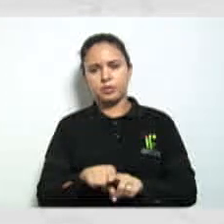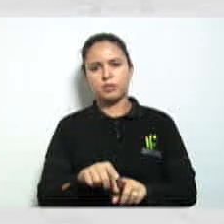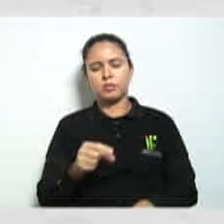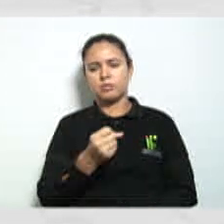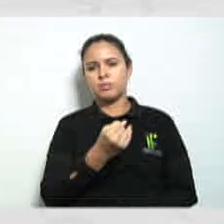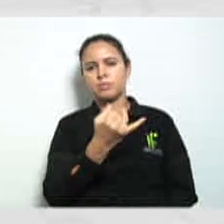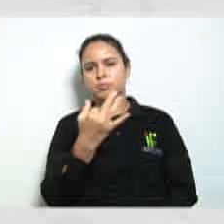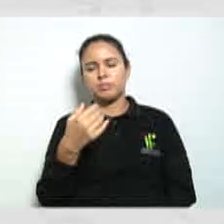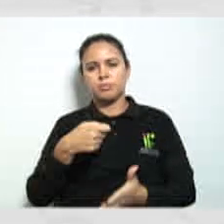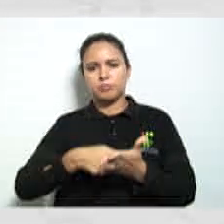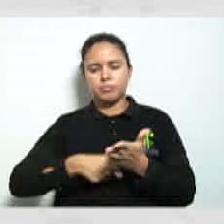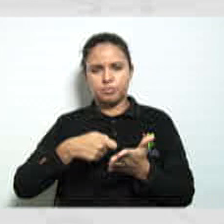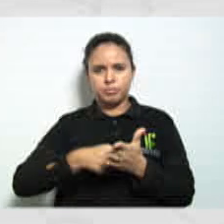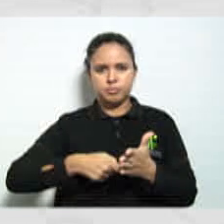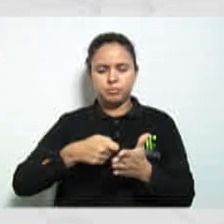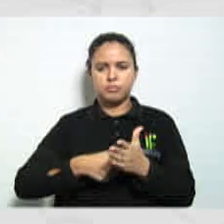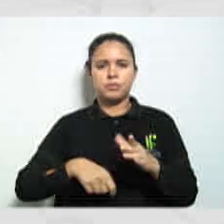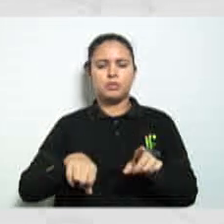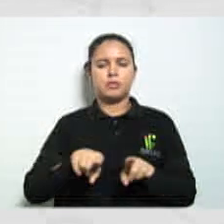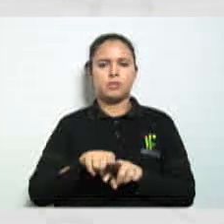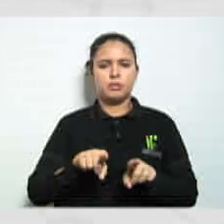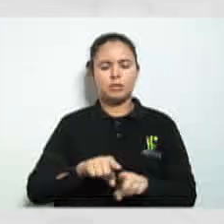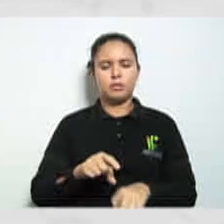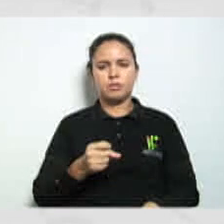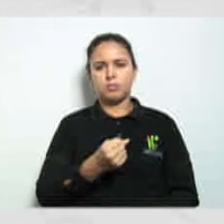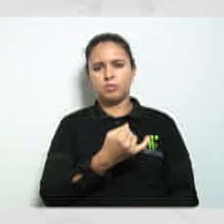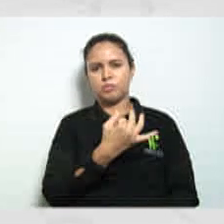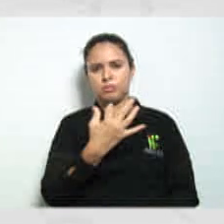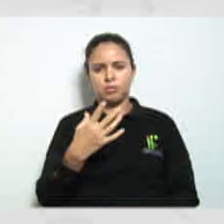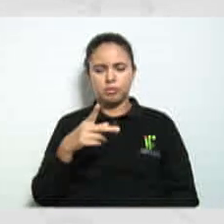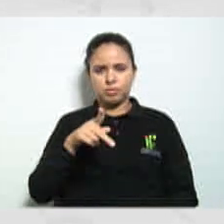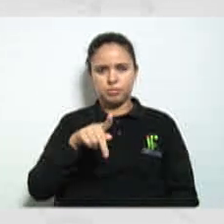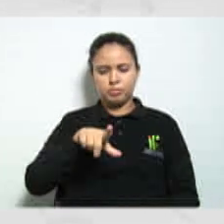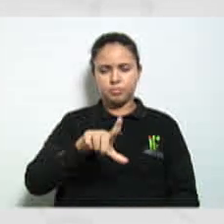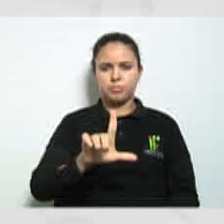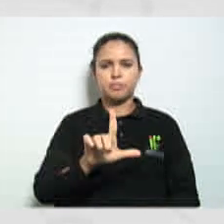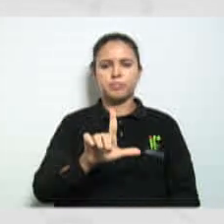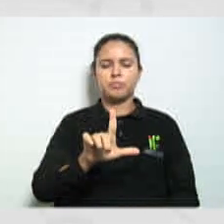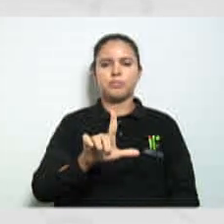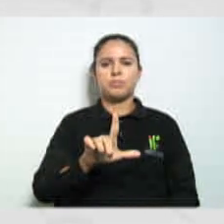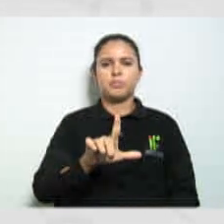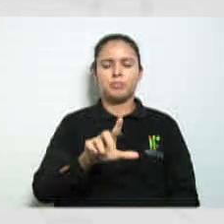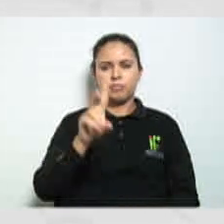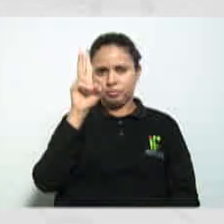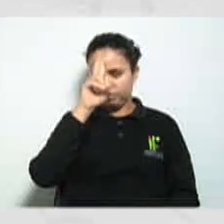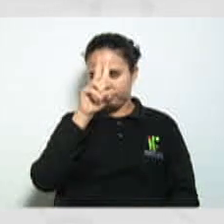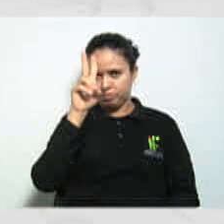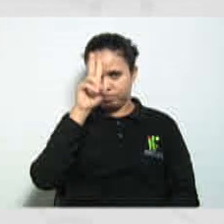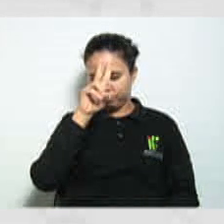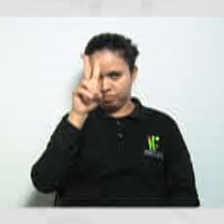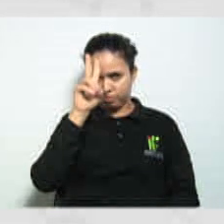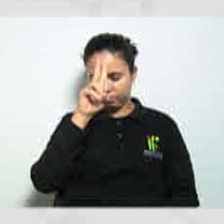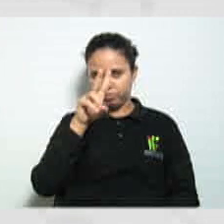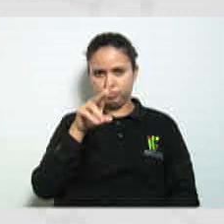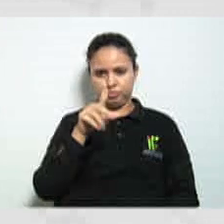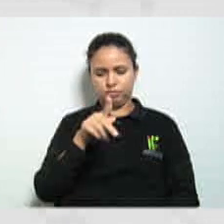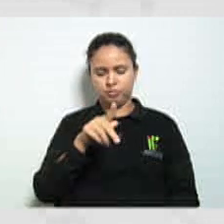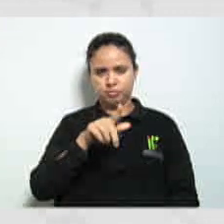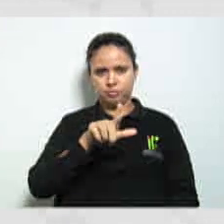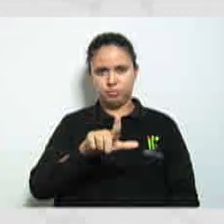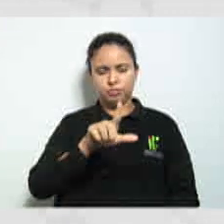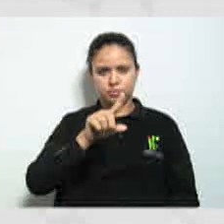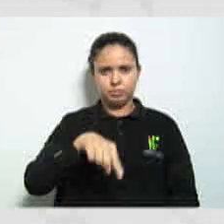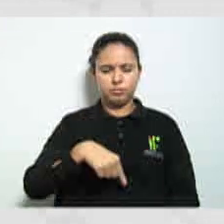obrigações, quanto eu tenho de PL, lembrando que o meu PL é formado pelo capital